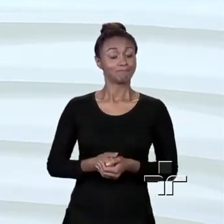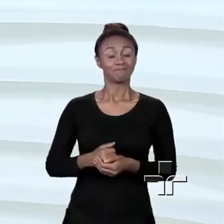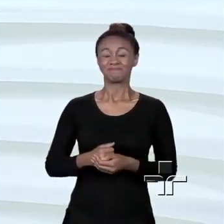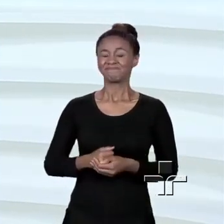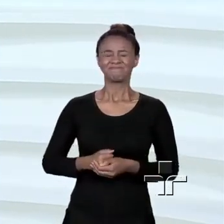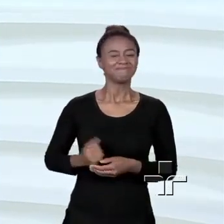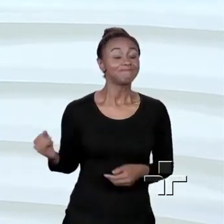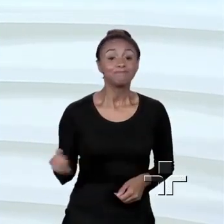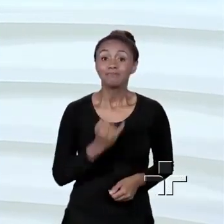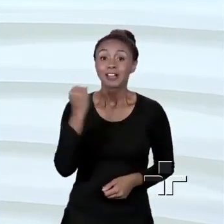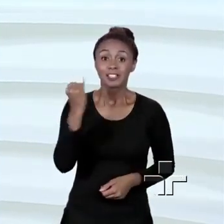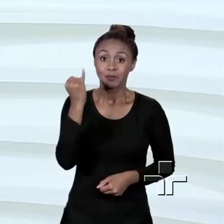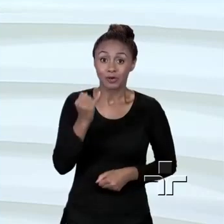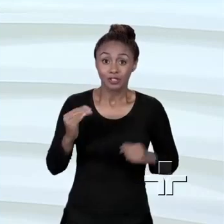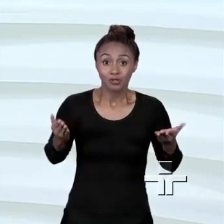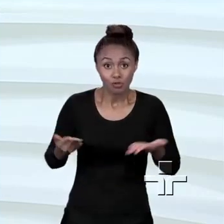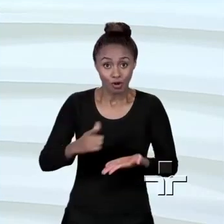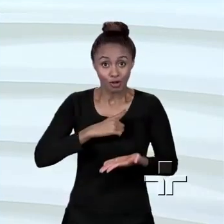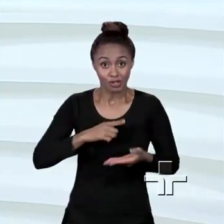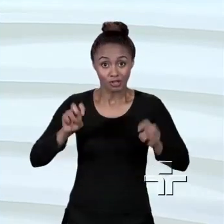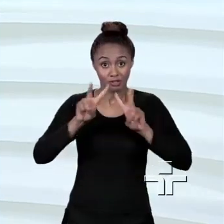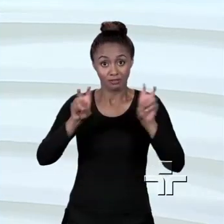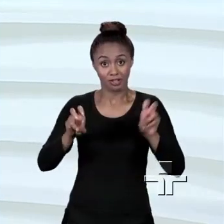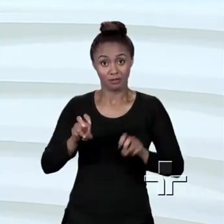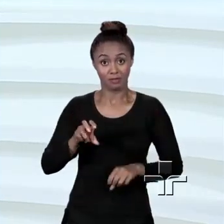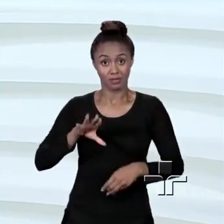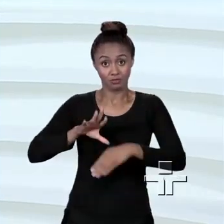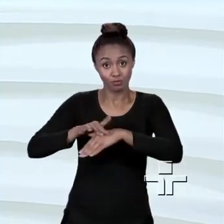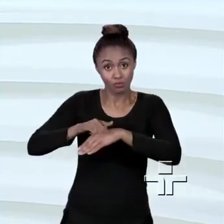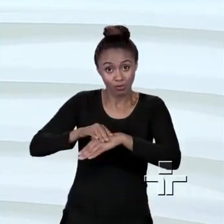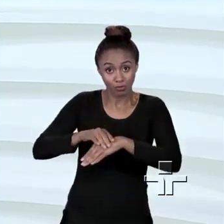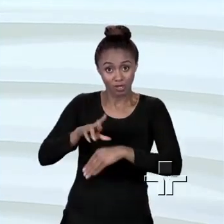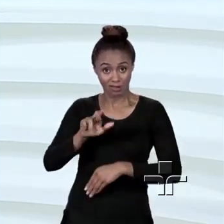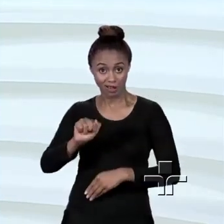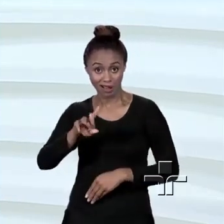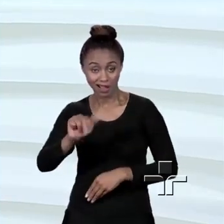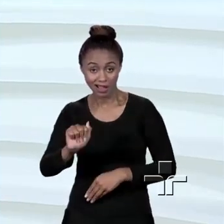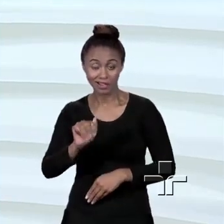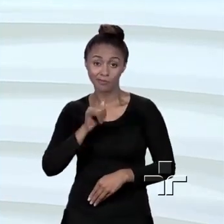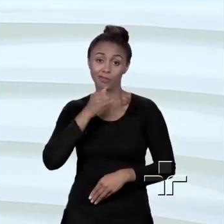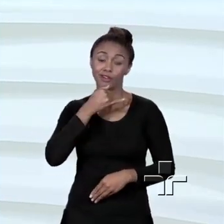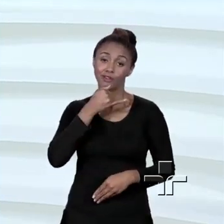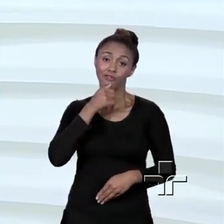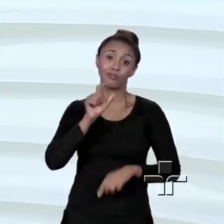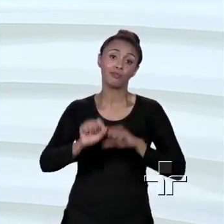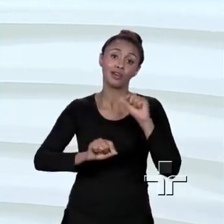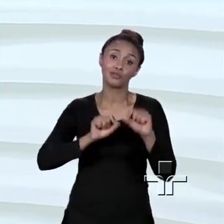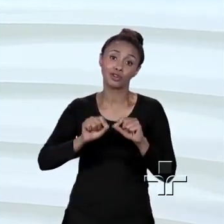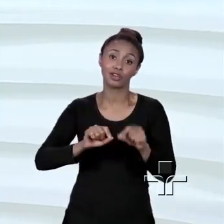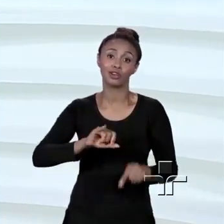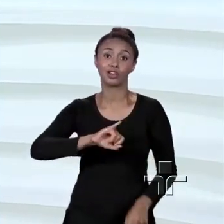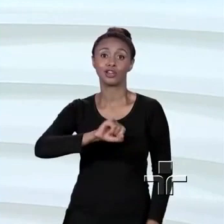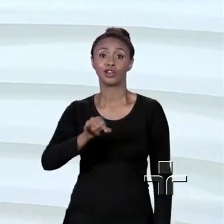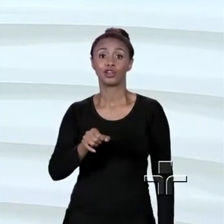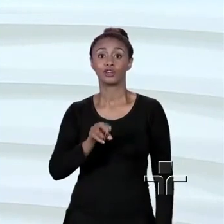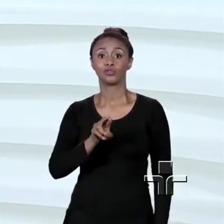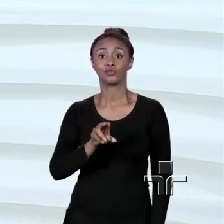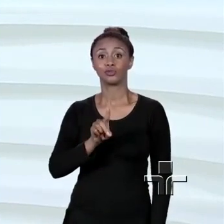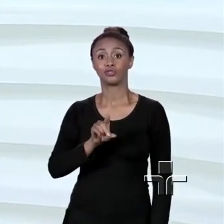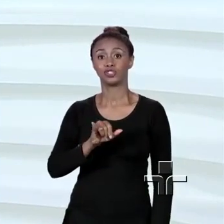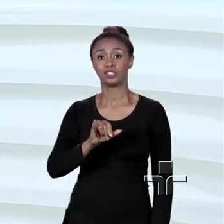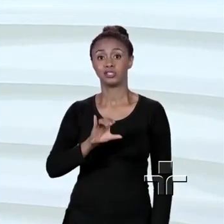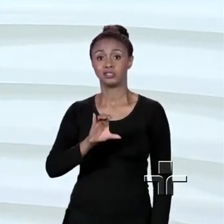importante que a gente tem, falando de doenças raras, infelizmente, é a judicialização, que, na verdade, é uma falta de